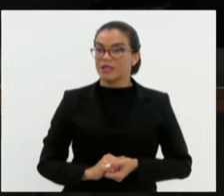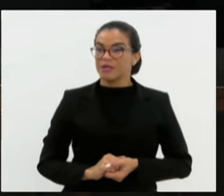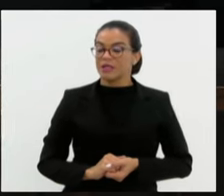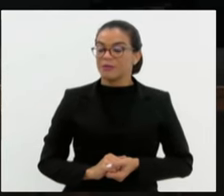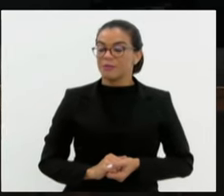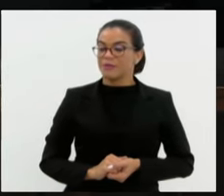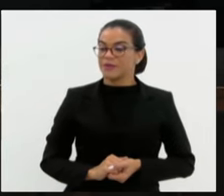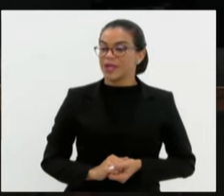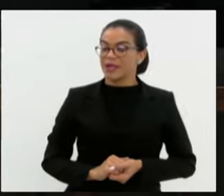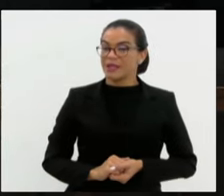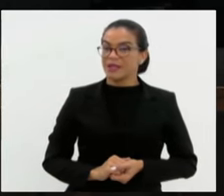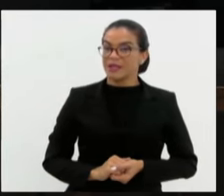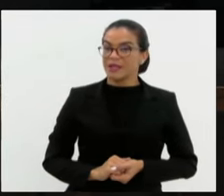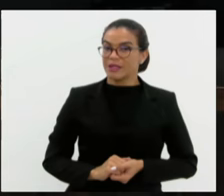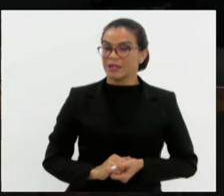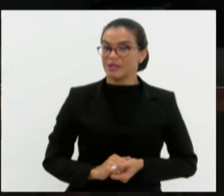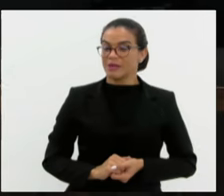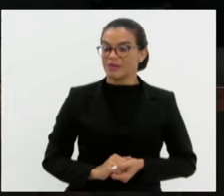Presidente, está me ouvindo?